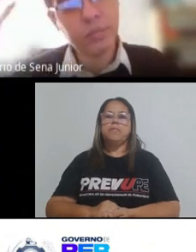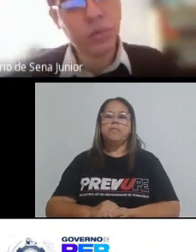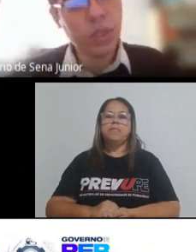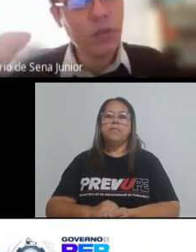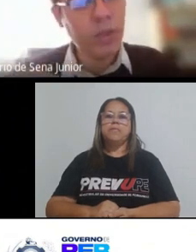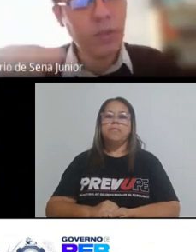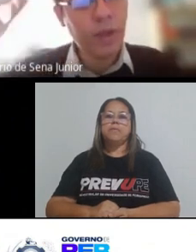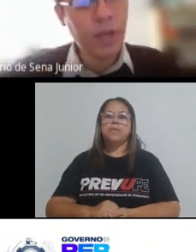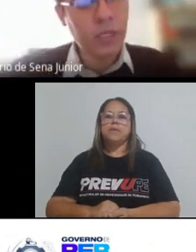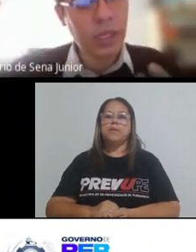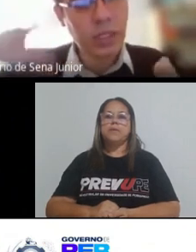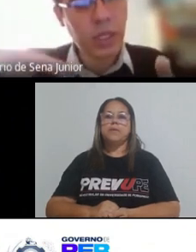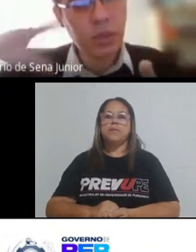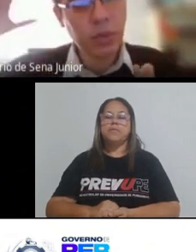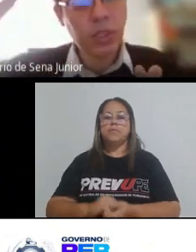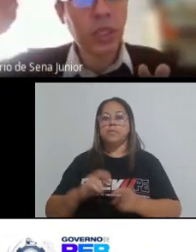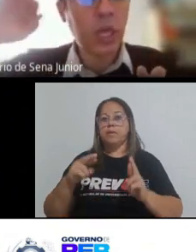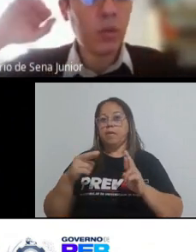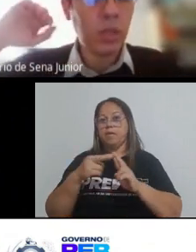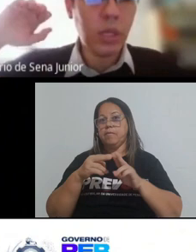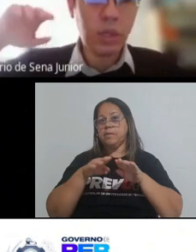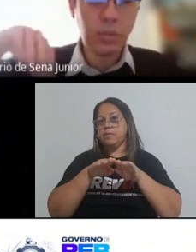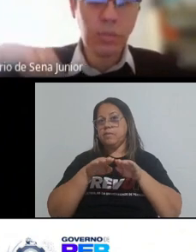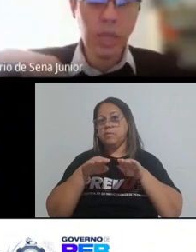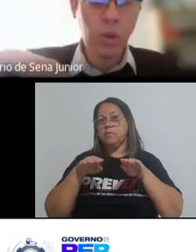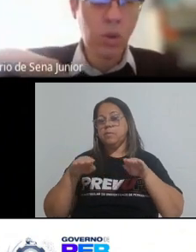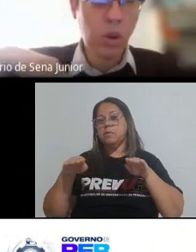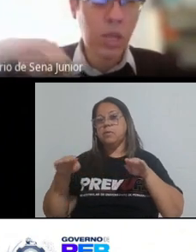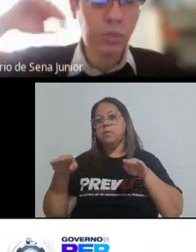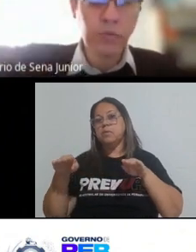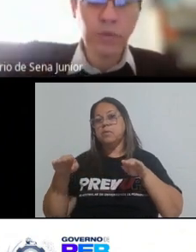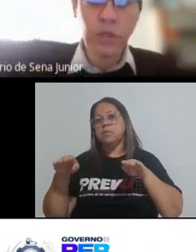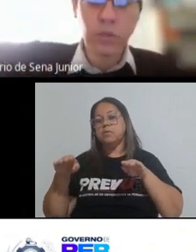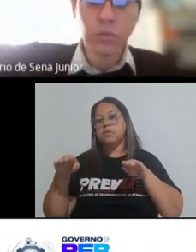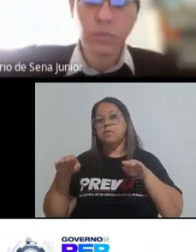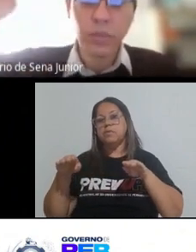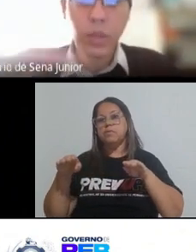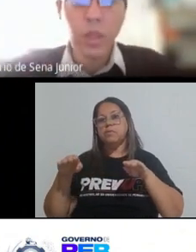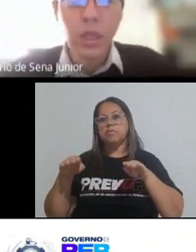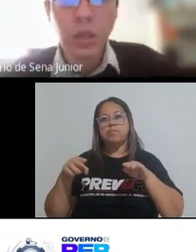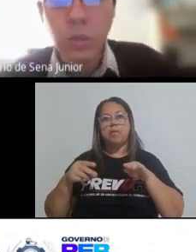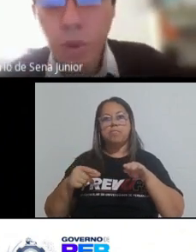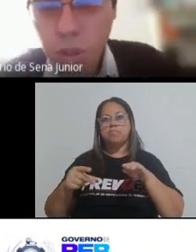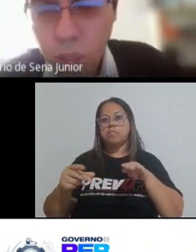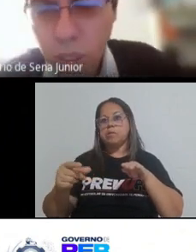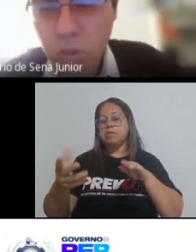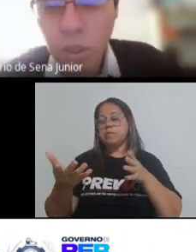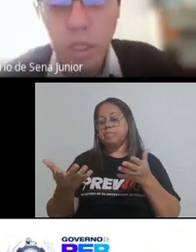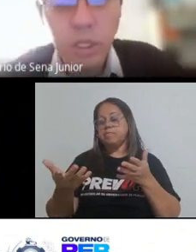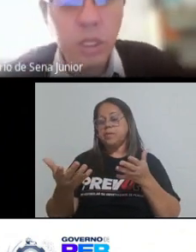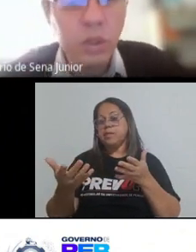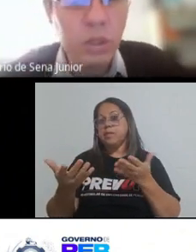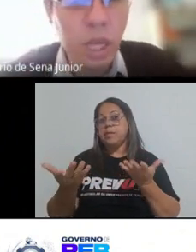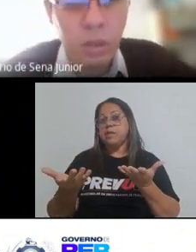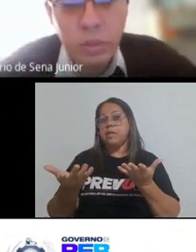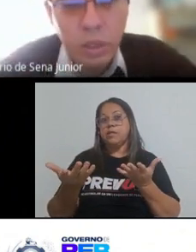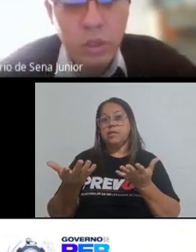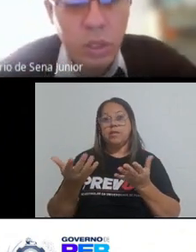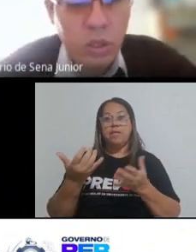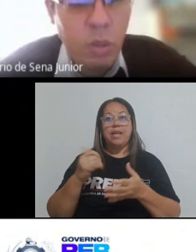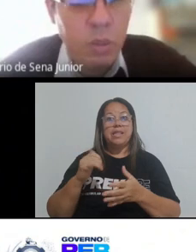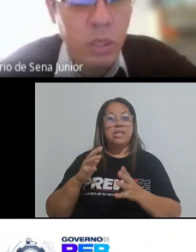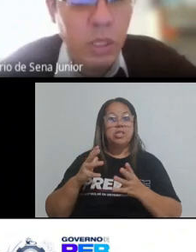o nível de referência dessa energia potencial é colocado para o infinito. Portanto, a energia total,